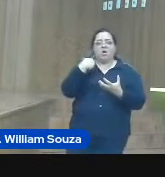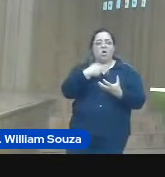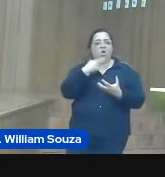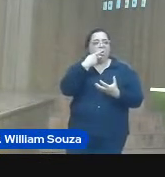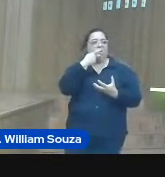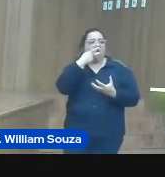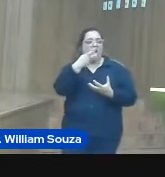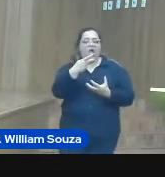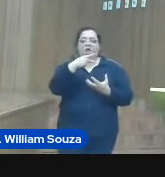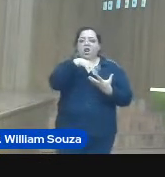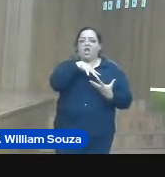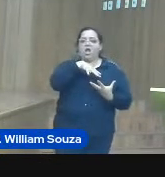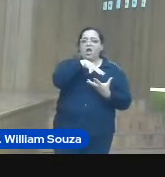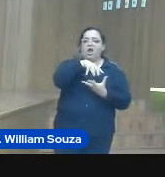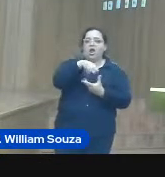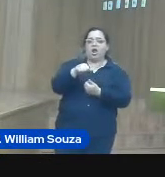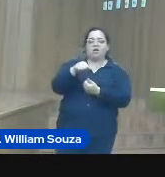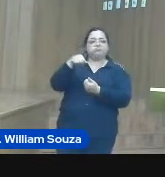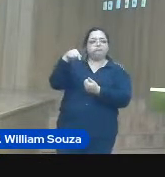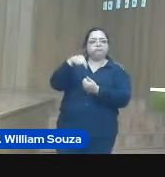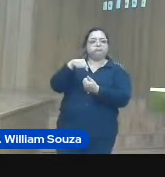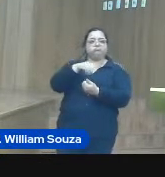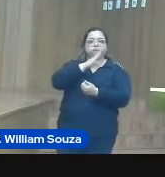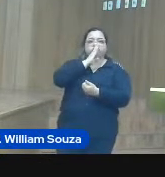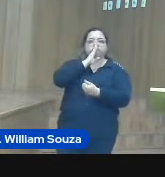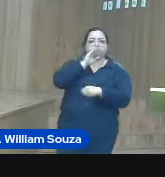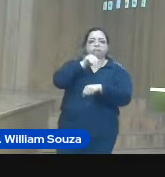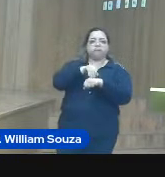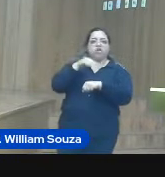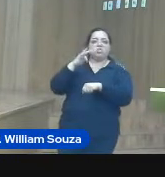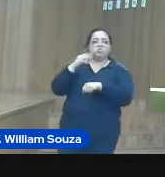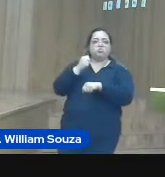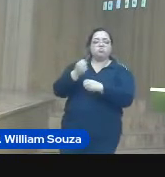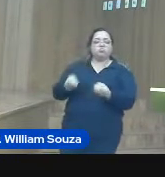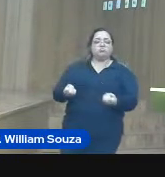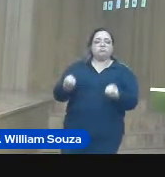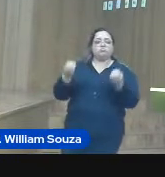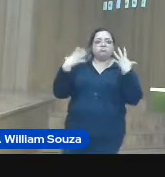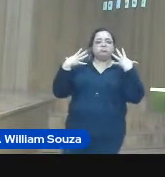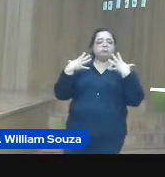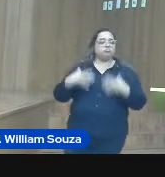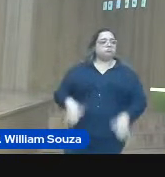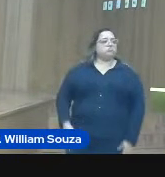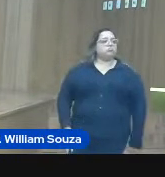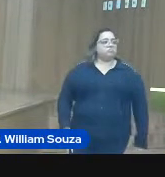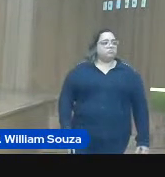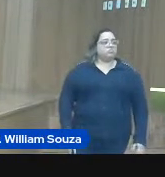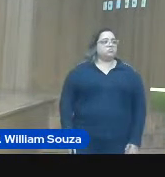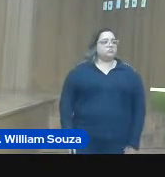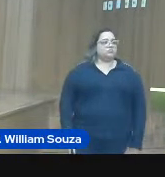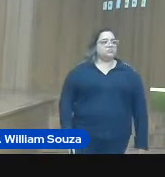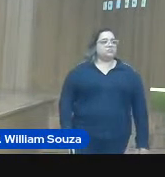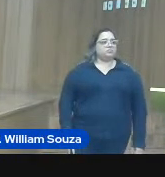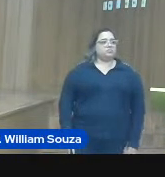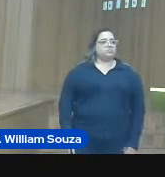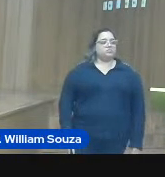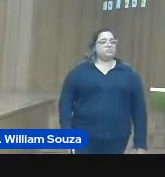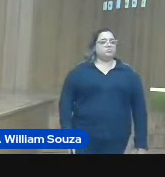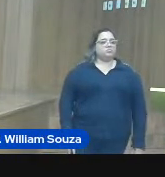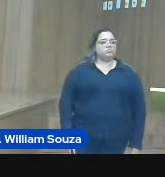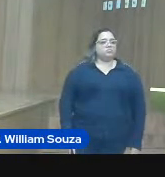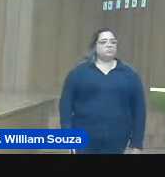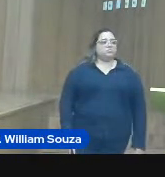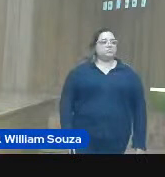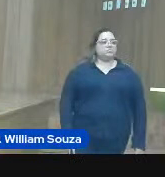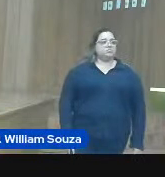é porque silenciou-se todo o resto, oprimiu-se todo o resto. Então,